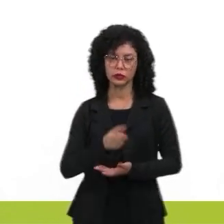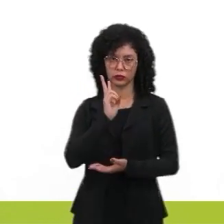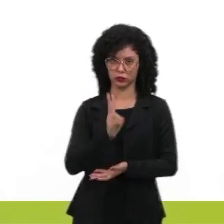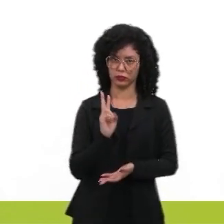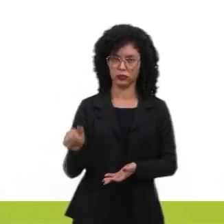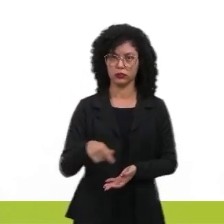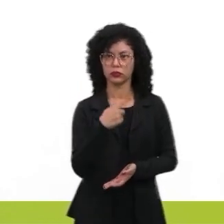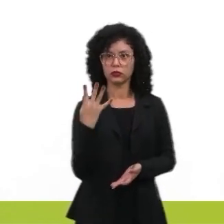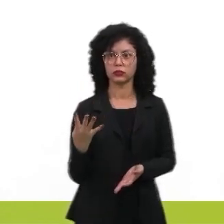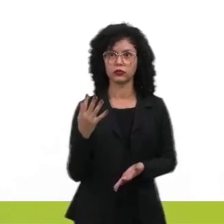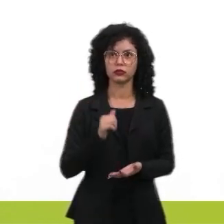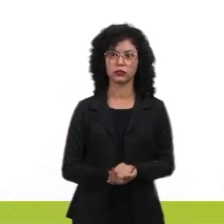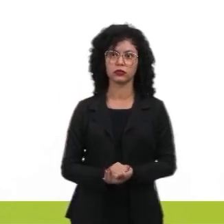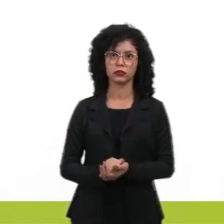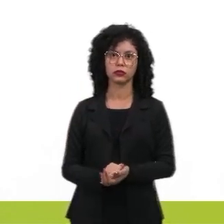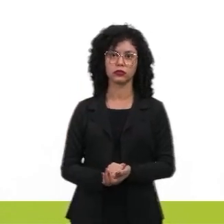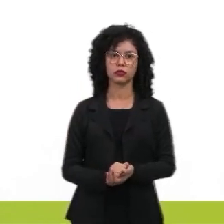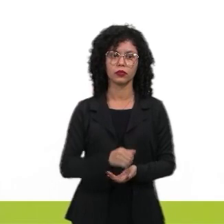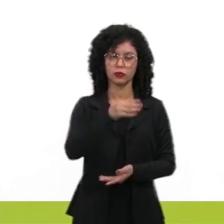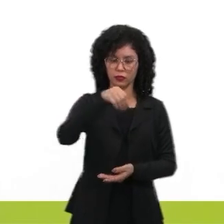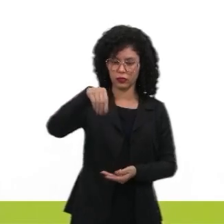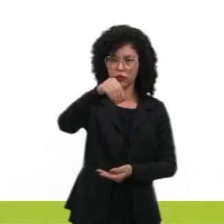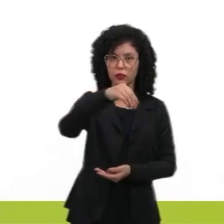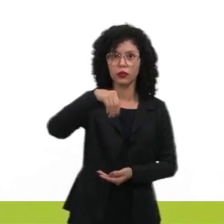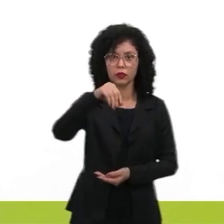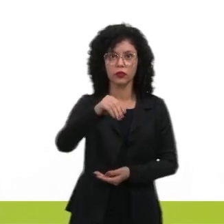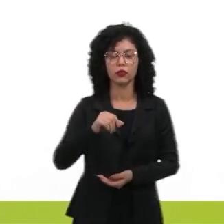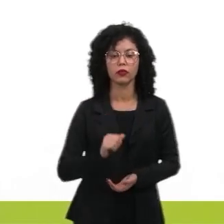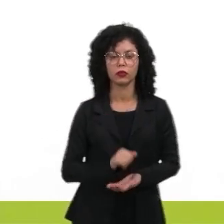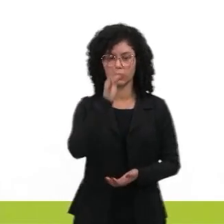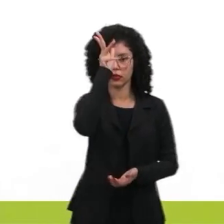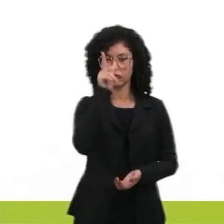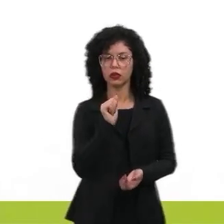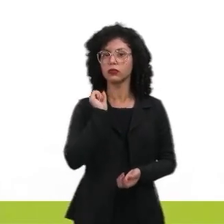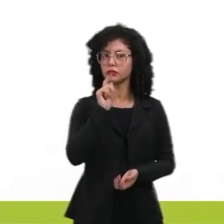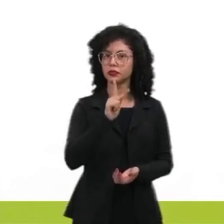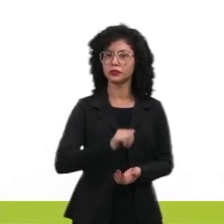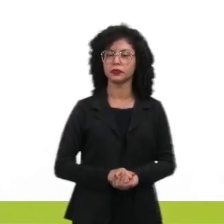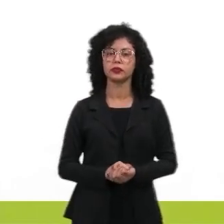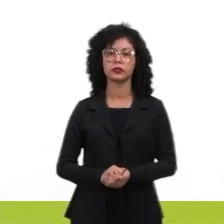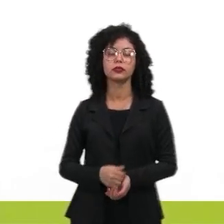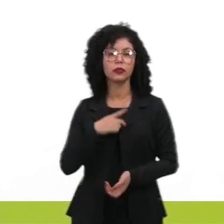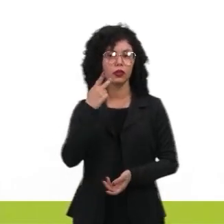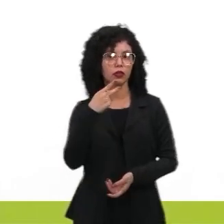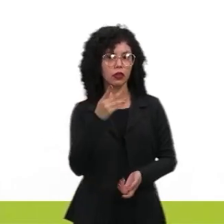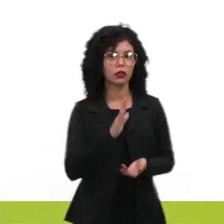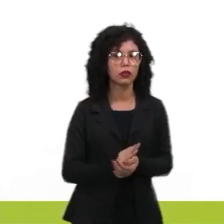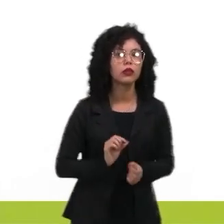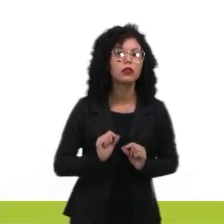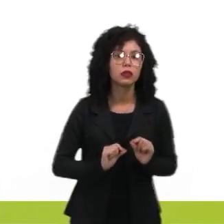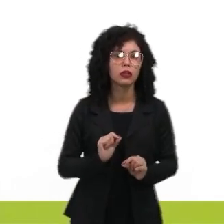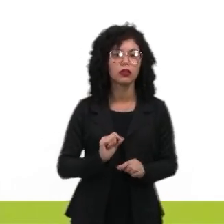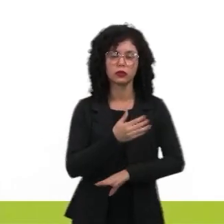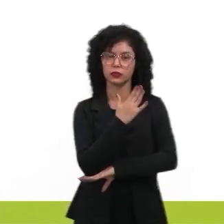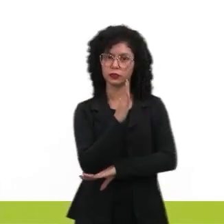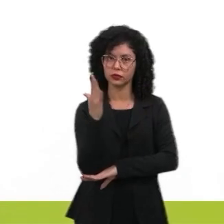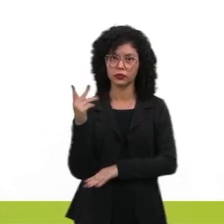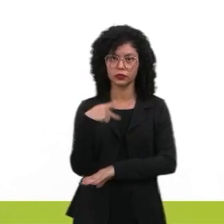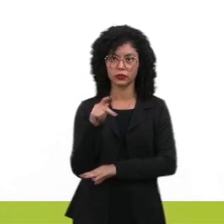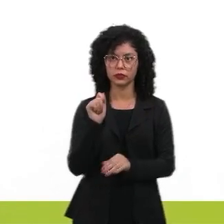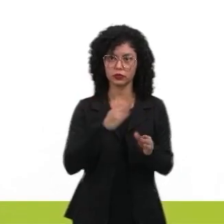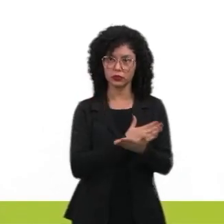quantidade de ração, né, que foi utilizado nessa granja, ok? E ele diz que esse período inicial, né, que a gente chama